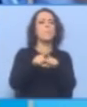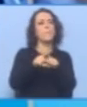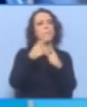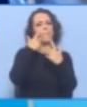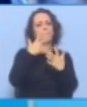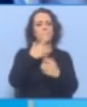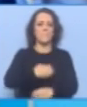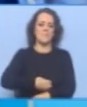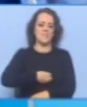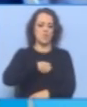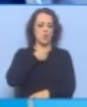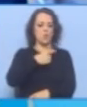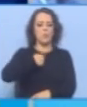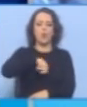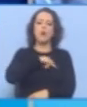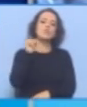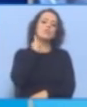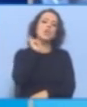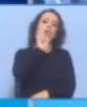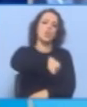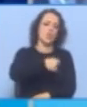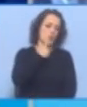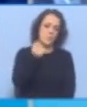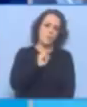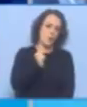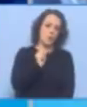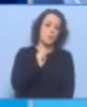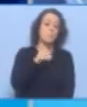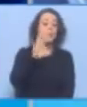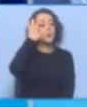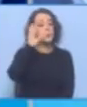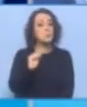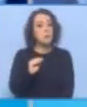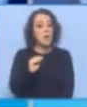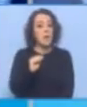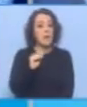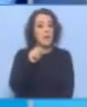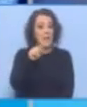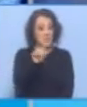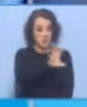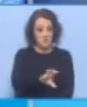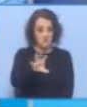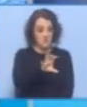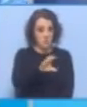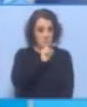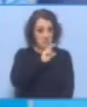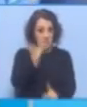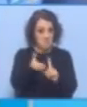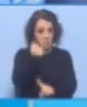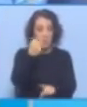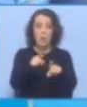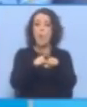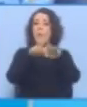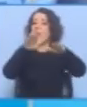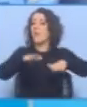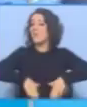um sintoma que não podemos ignorar, mas também não sei se às vezes os meios utilizados são os mais corretos, não é? Como em relação às greves, também